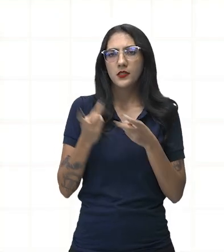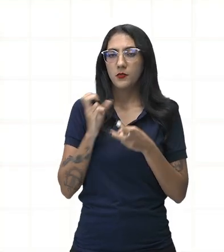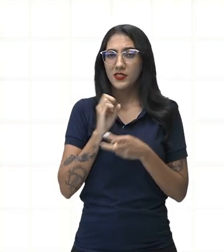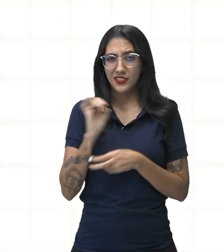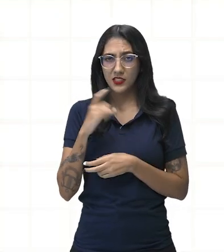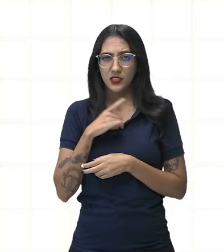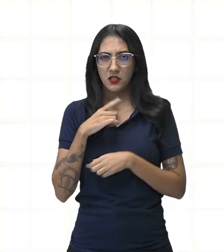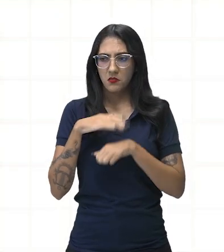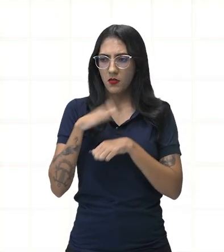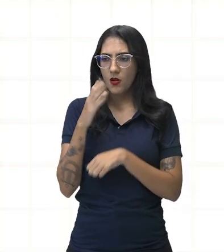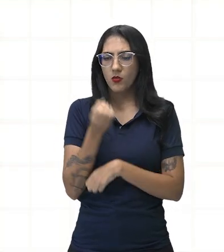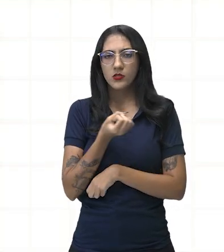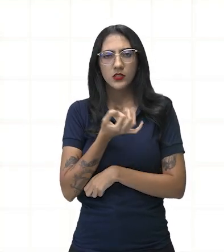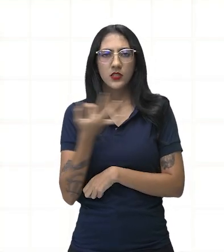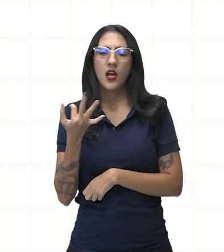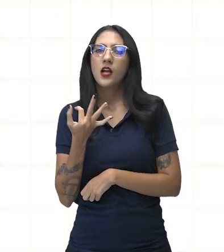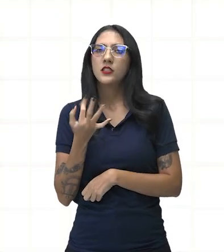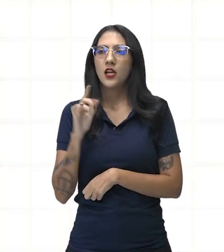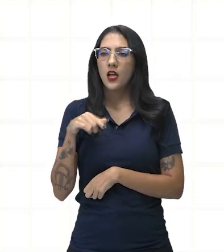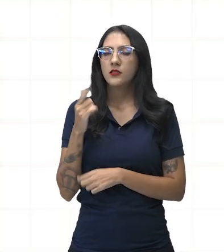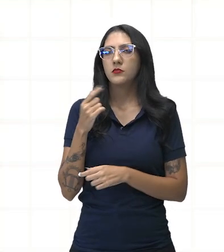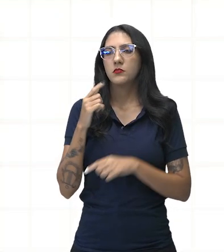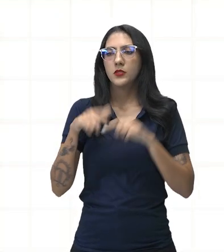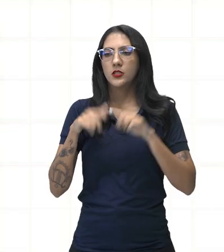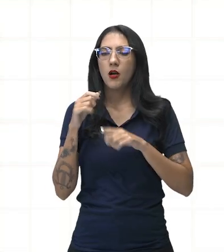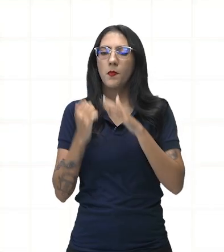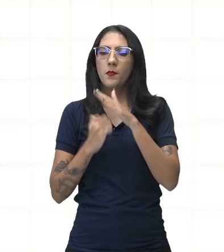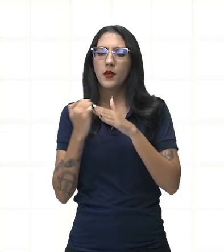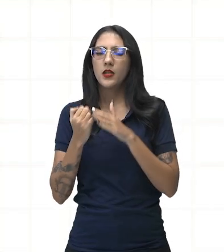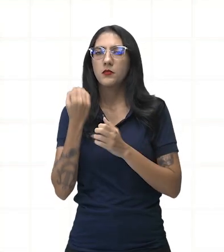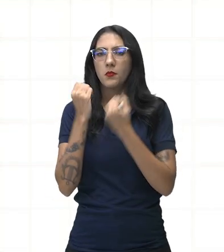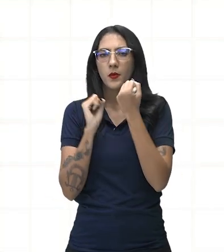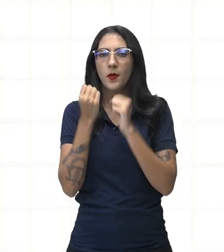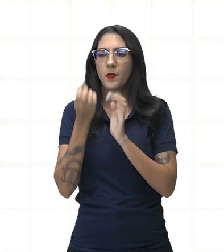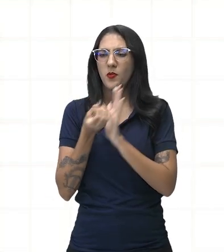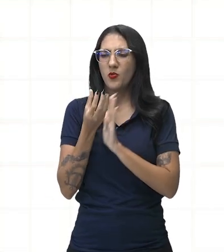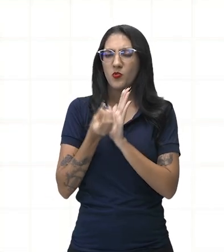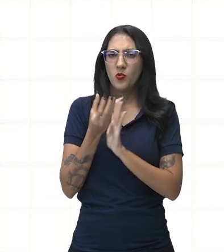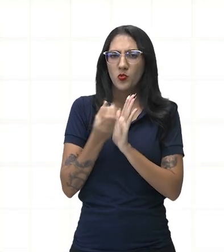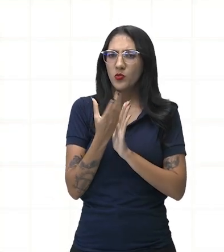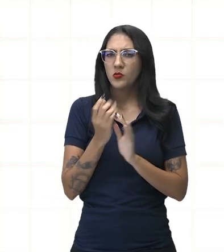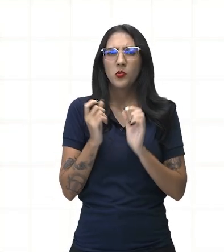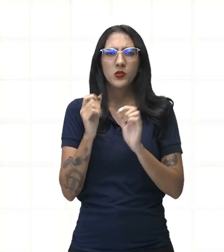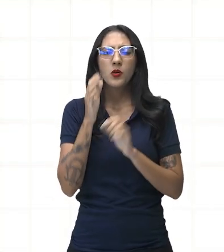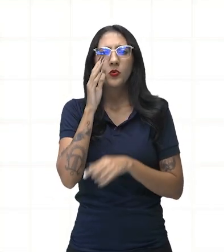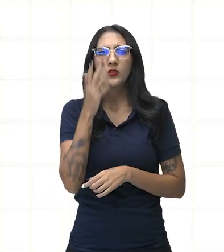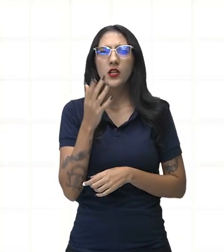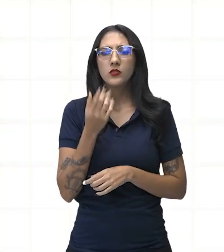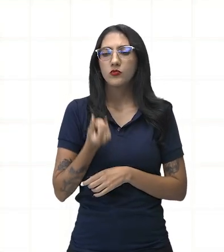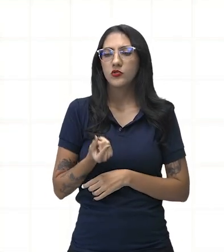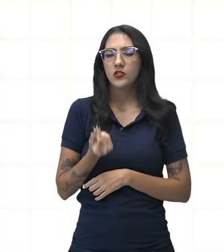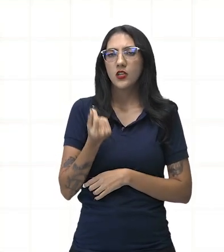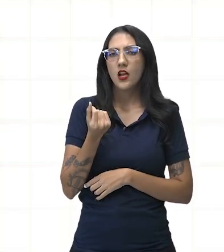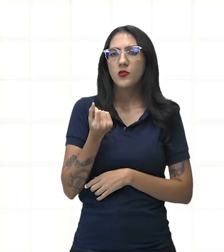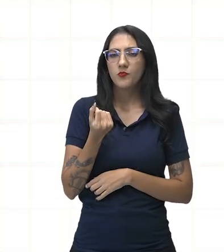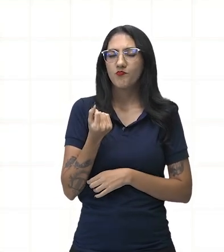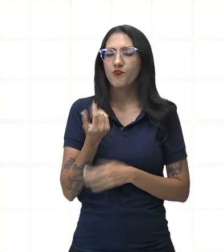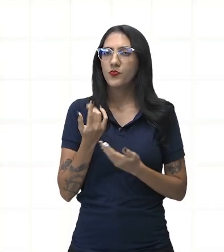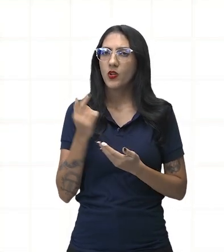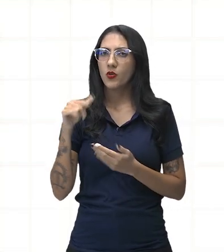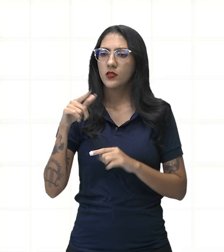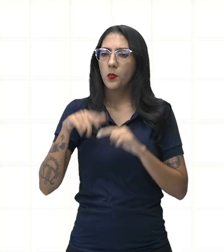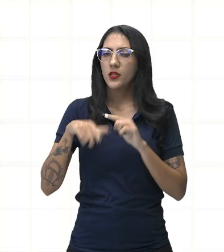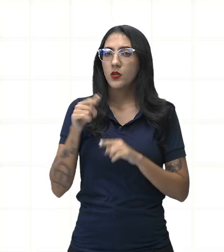né, principalmente aí as indústrias que produzem bastante, o que vai acontecer com o valor? Normalmente, o